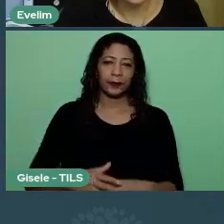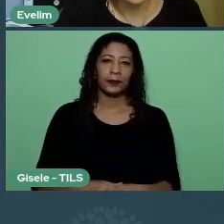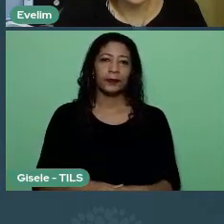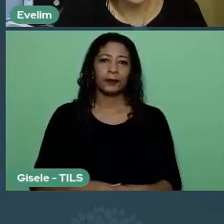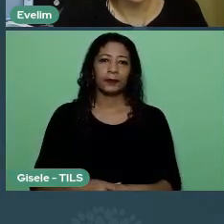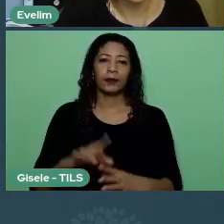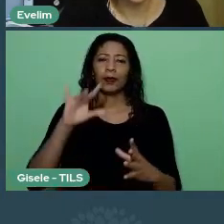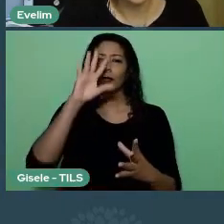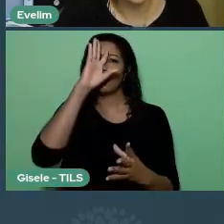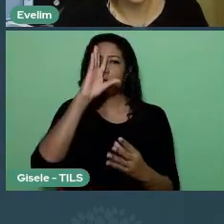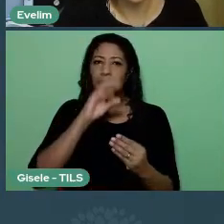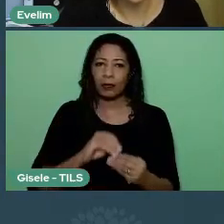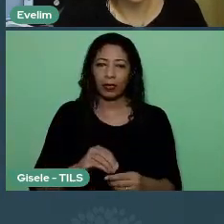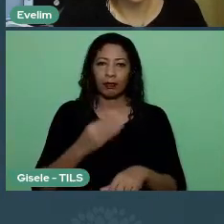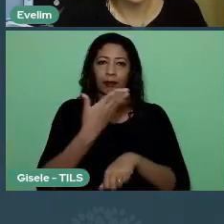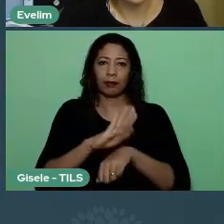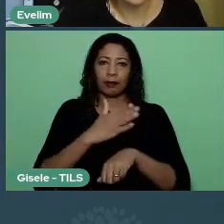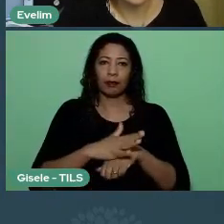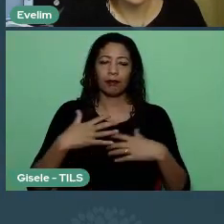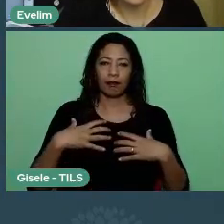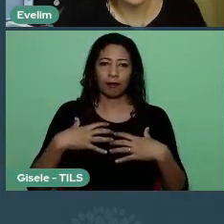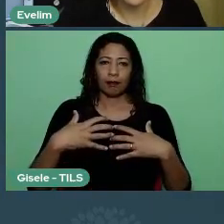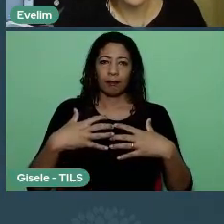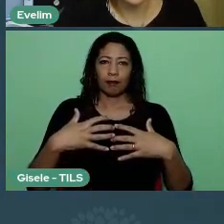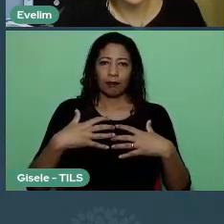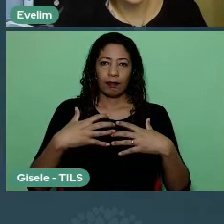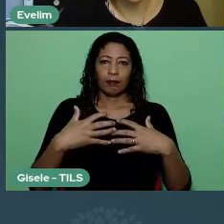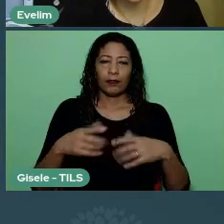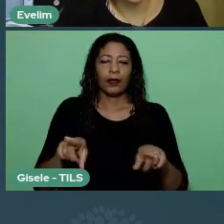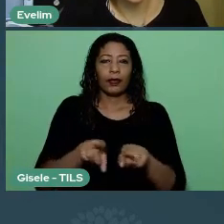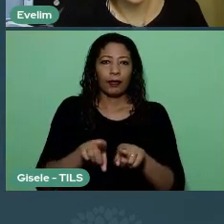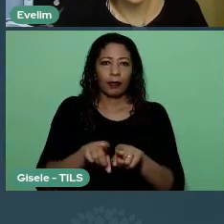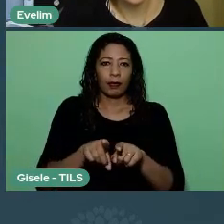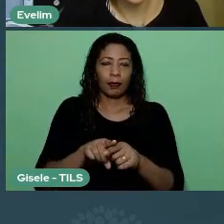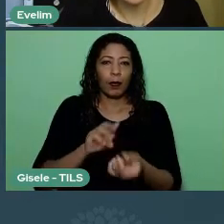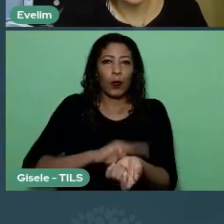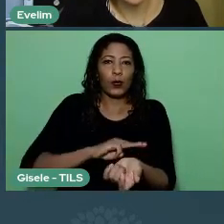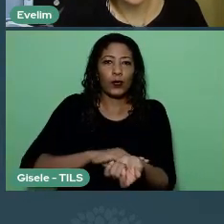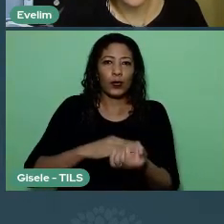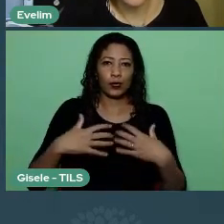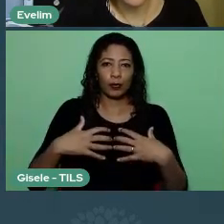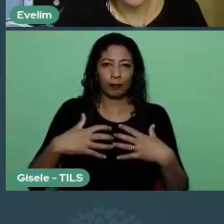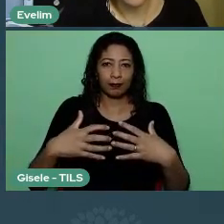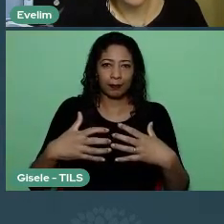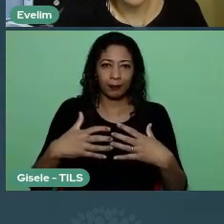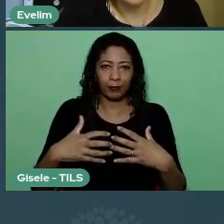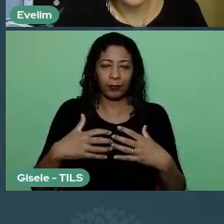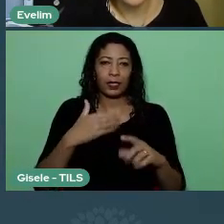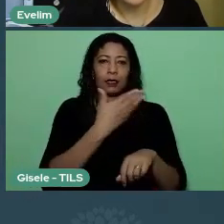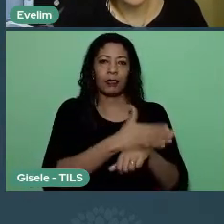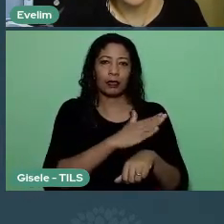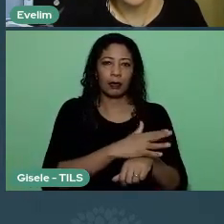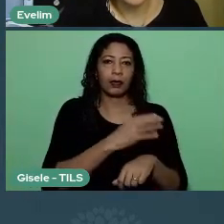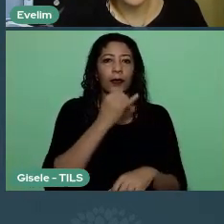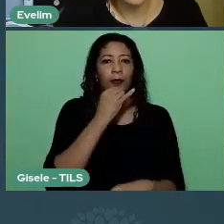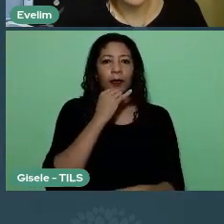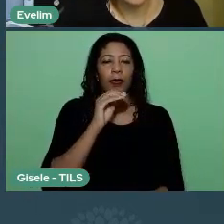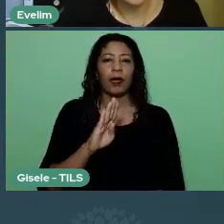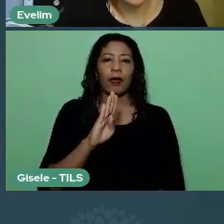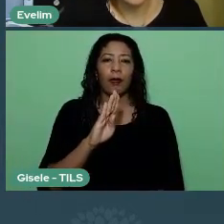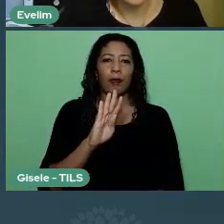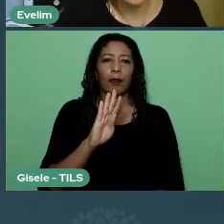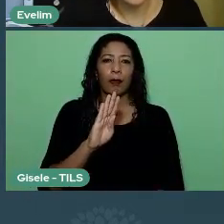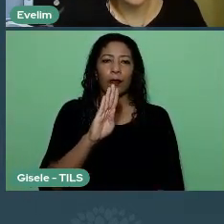Resumindo, então, exercícios respiratórios e treinamento muscular respiratório, os exercícios respiratórios, né, como buteico,